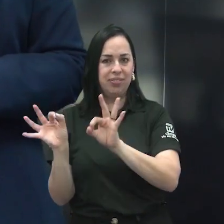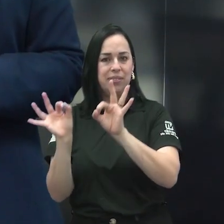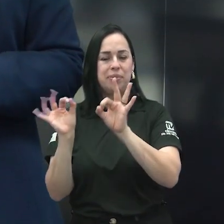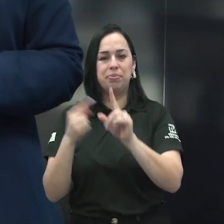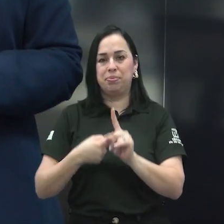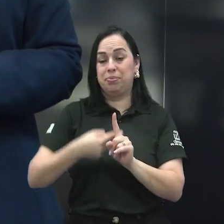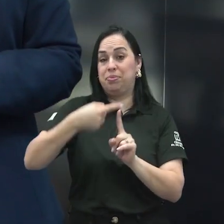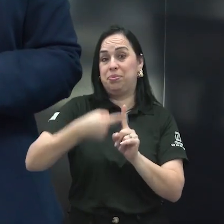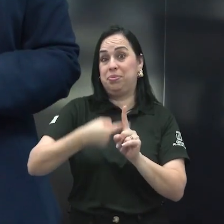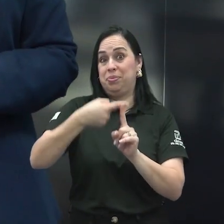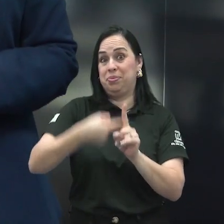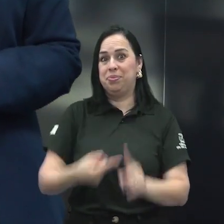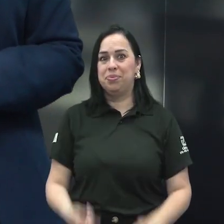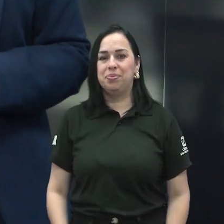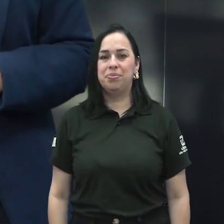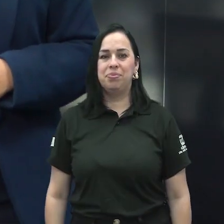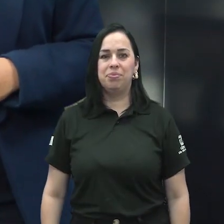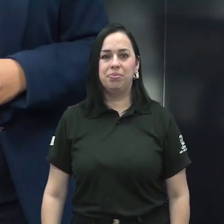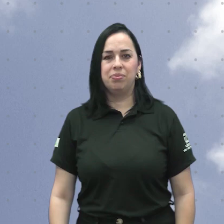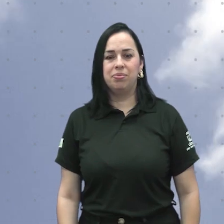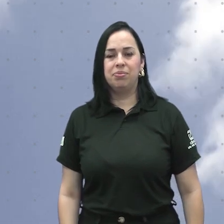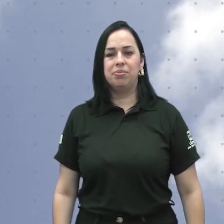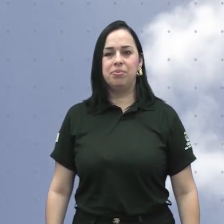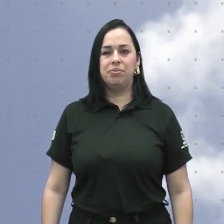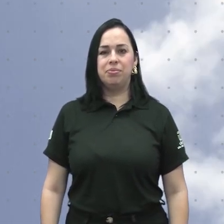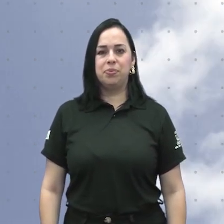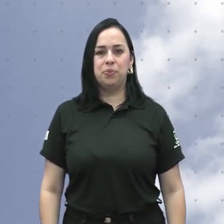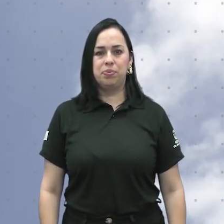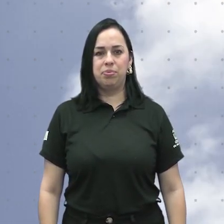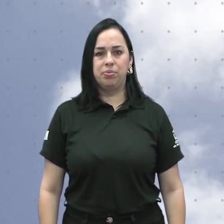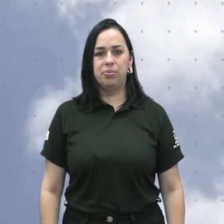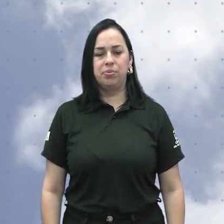as temperaturas neste início de semana.